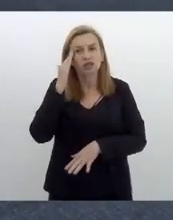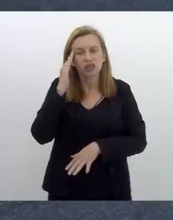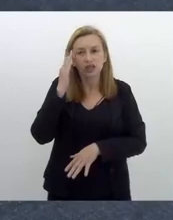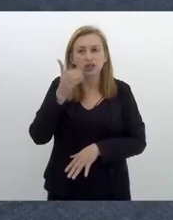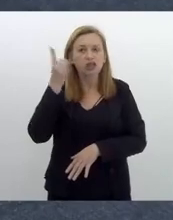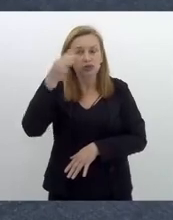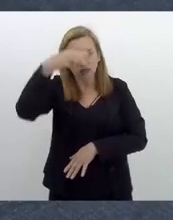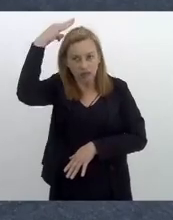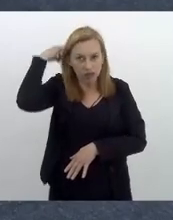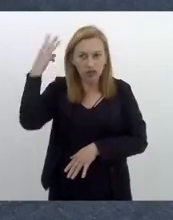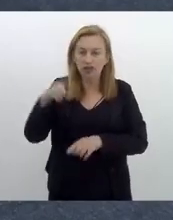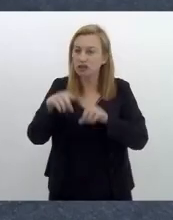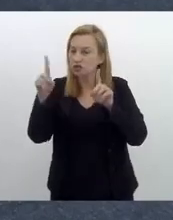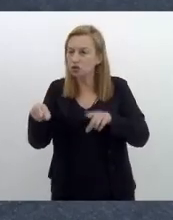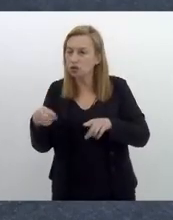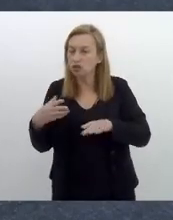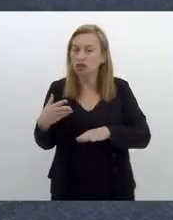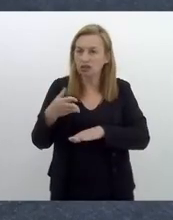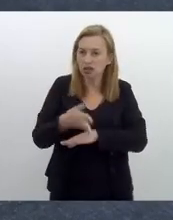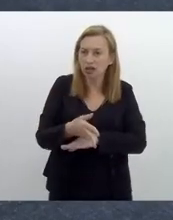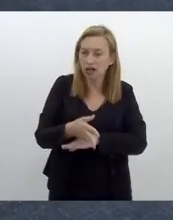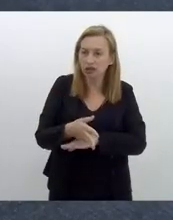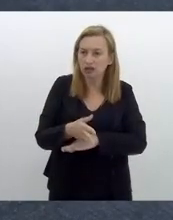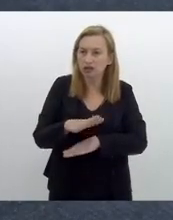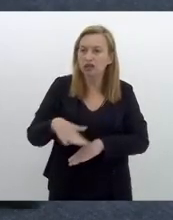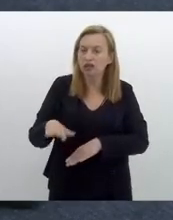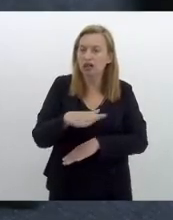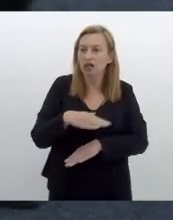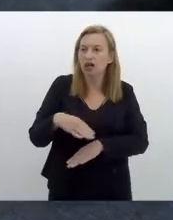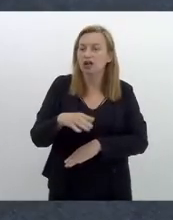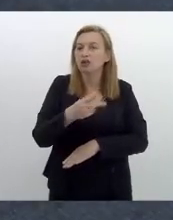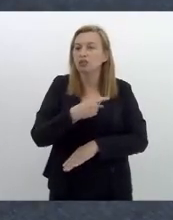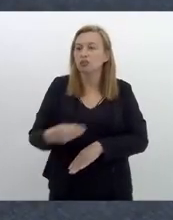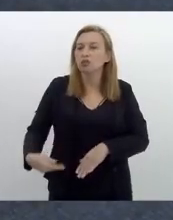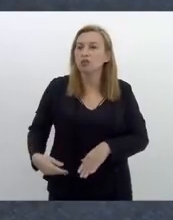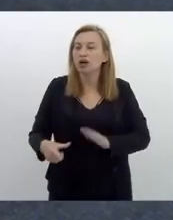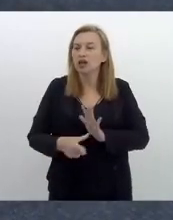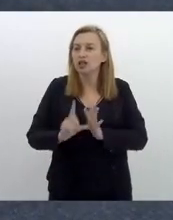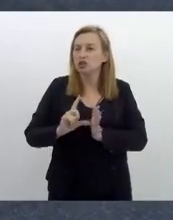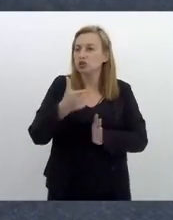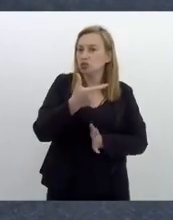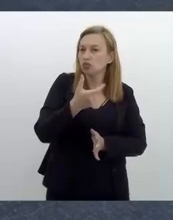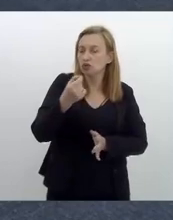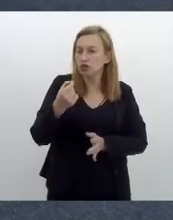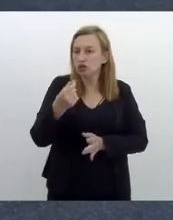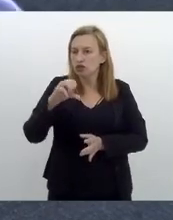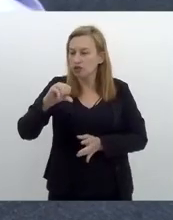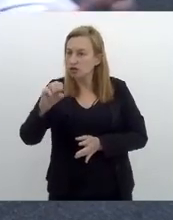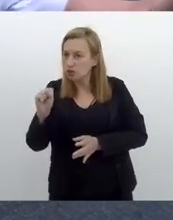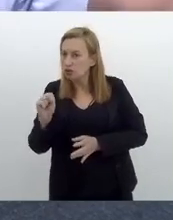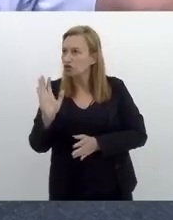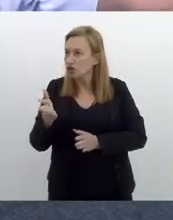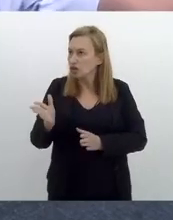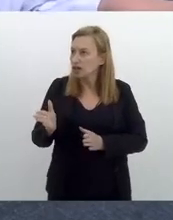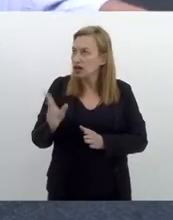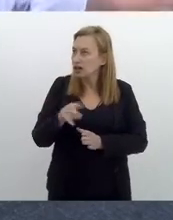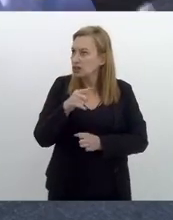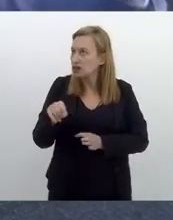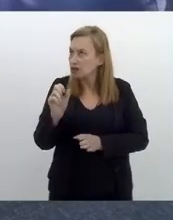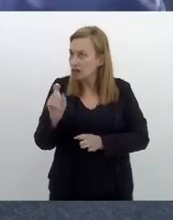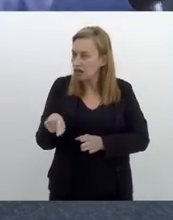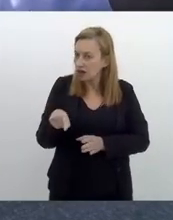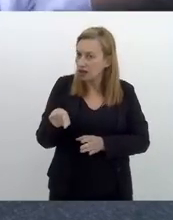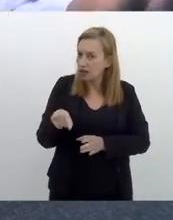dos servidores que ingressaram no serviço público antes da emenda constitucional 2098 está equacionada é isso Marcio? isso está equacionado não é?